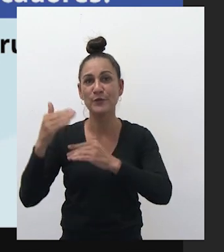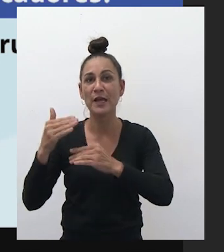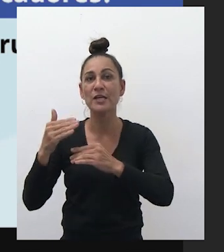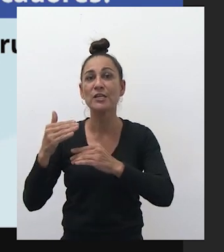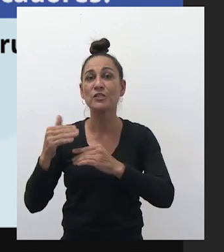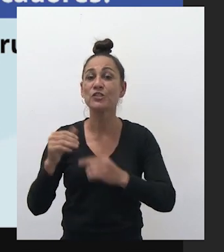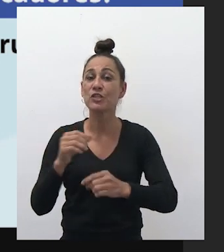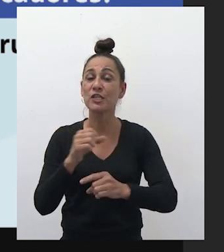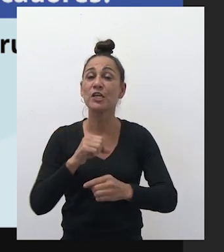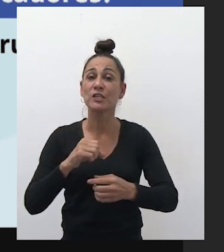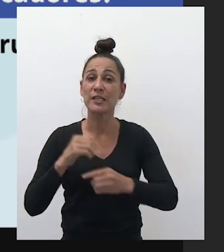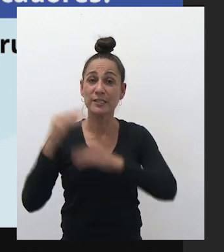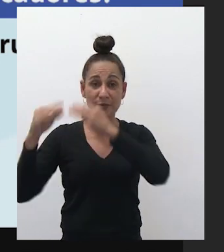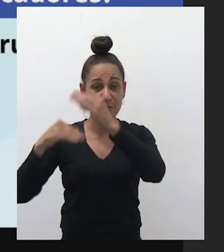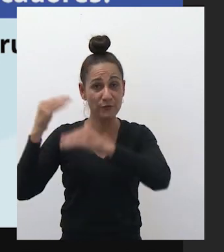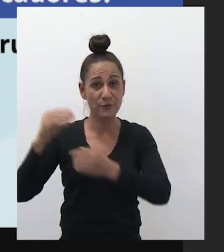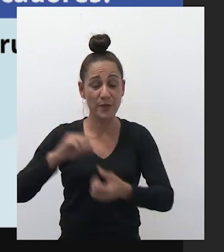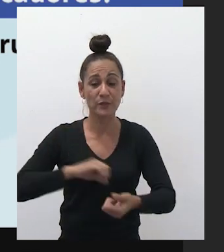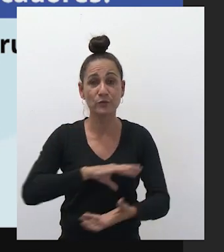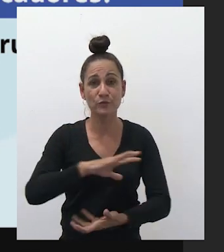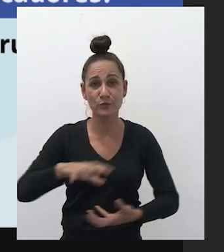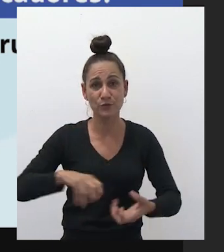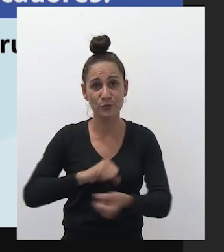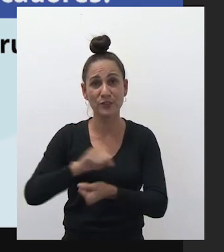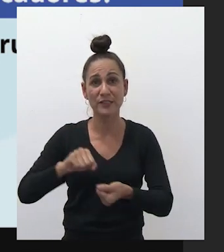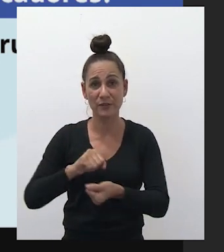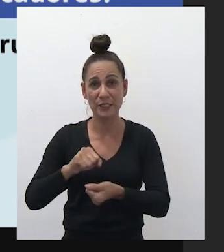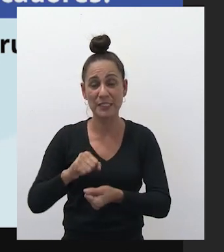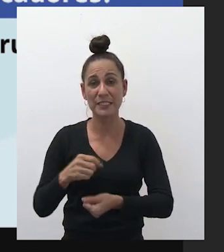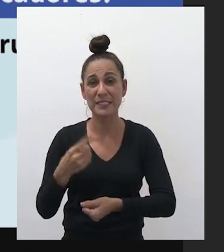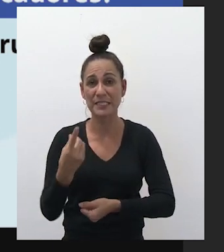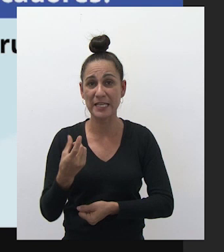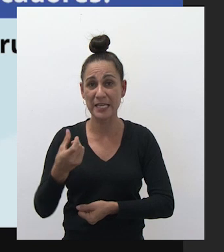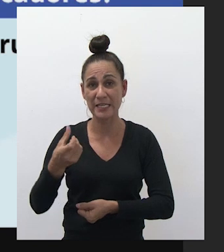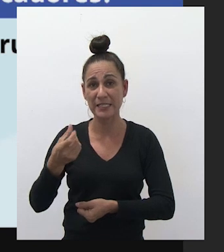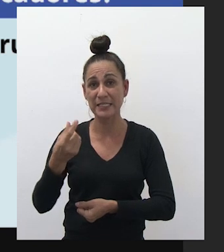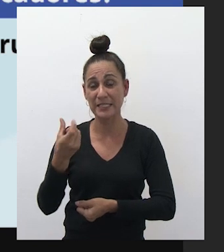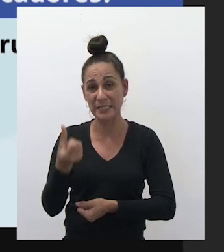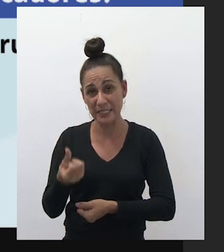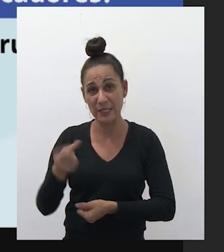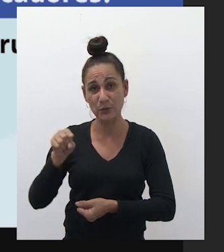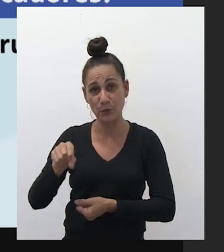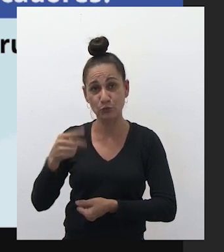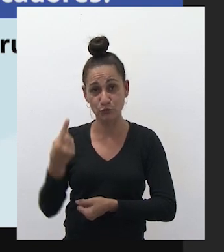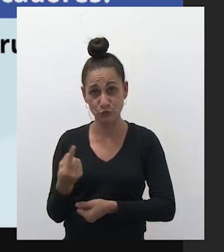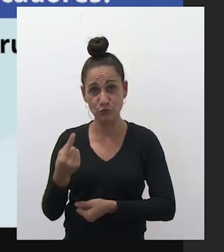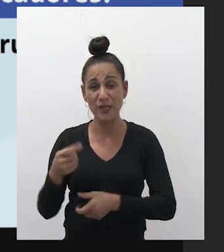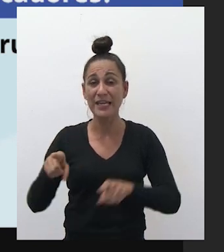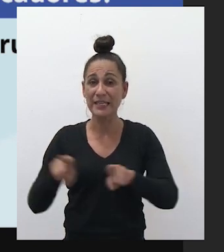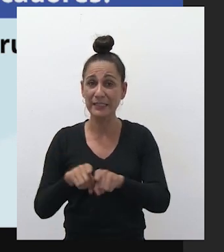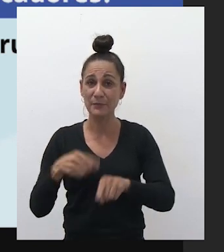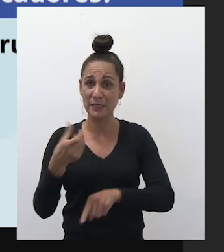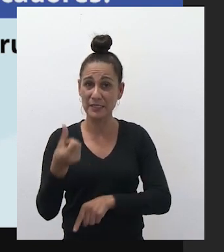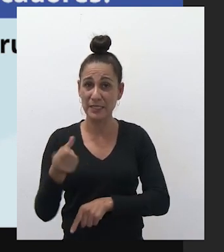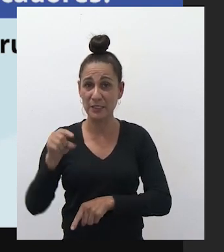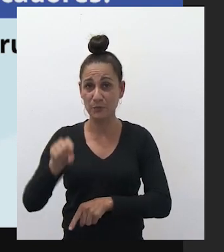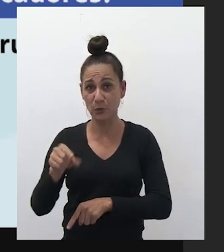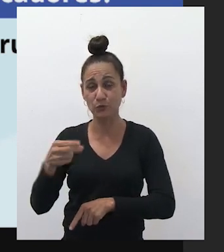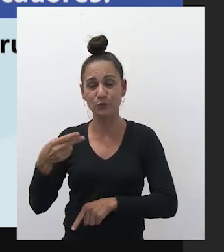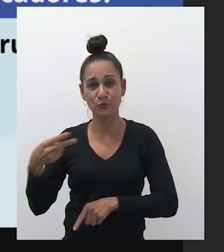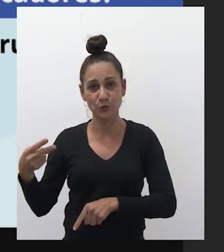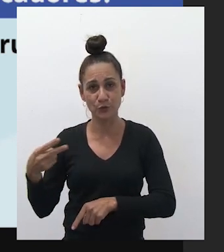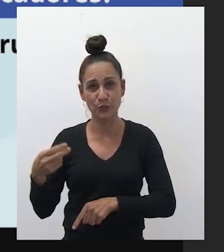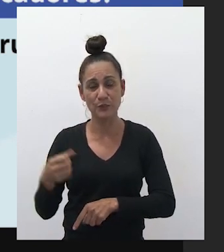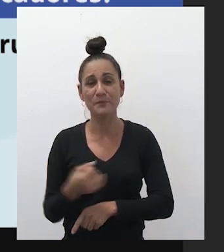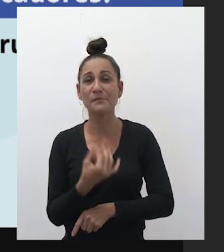Sustentável, especialmente nos ODS 6.1 e 6.2. Mais alguns dados,